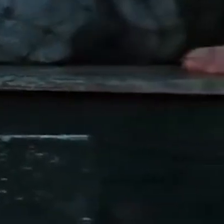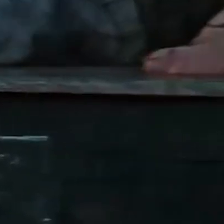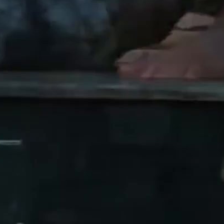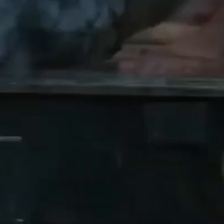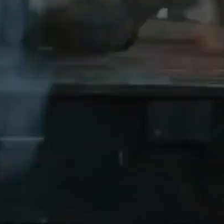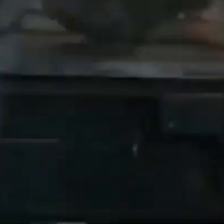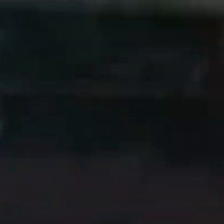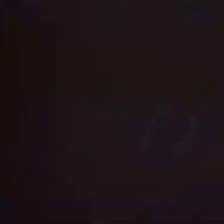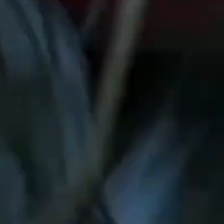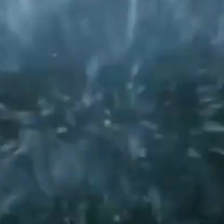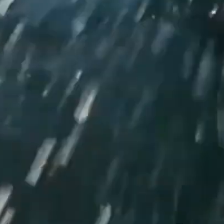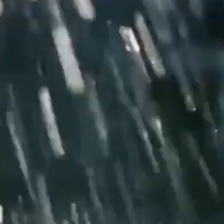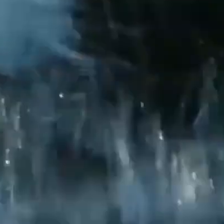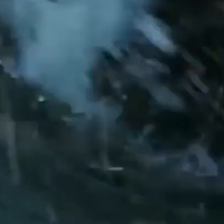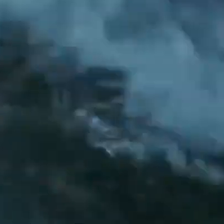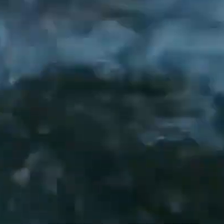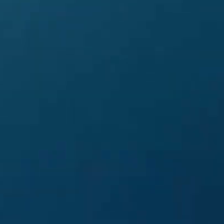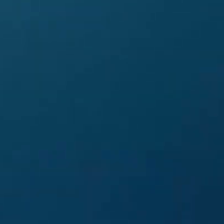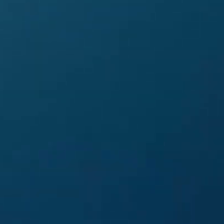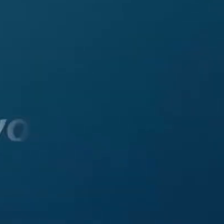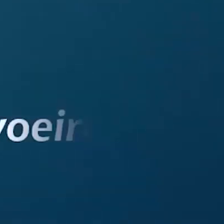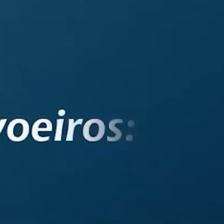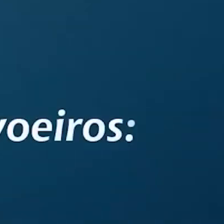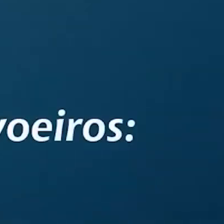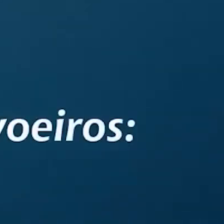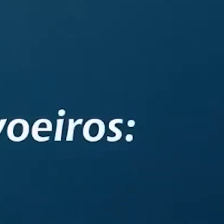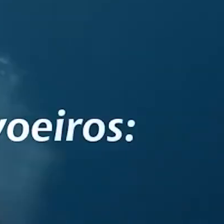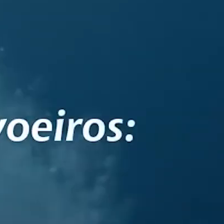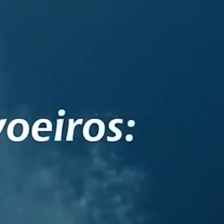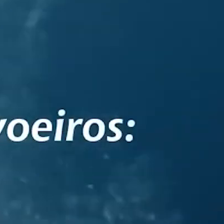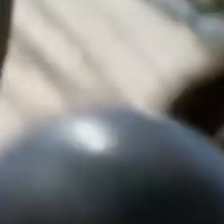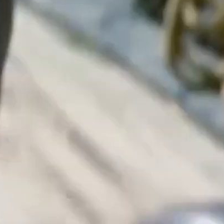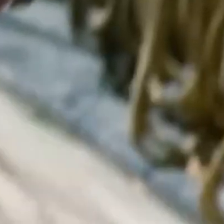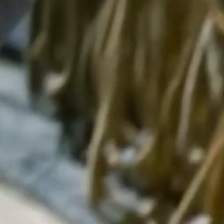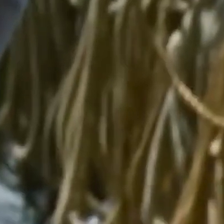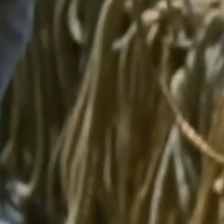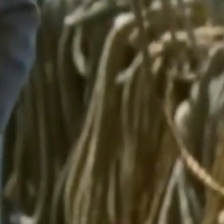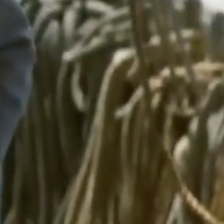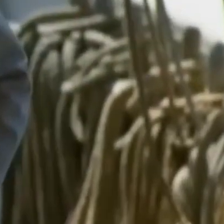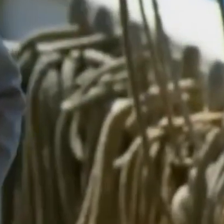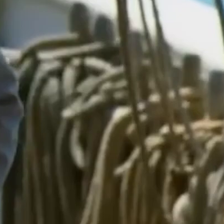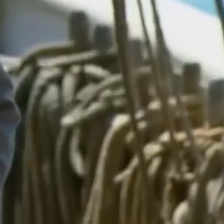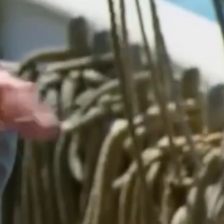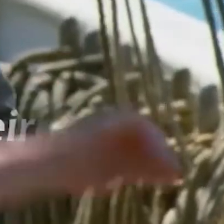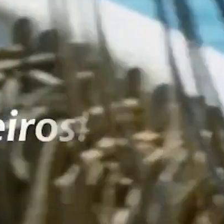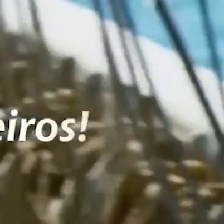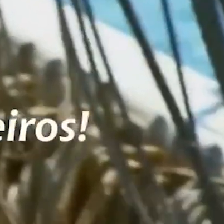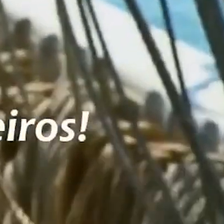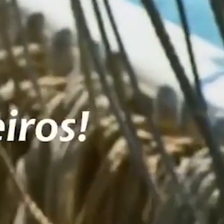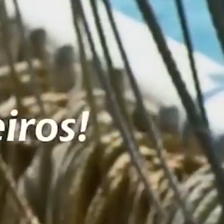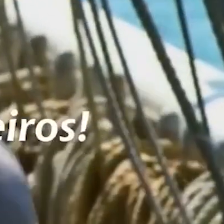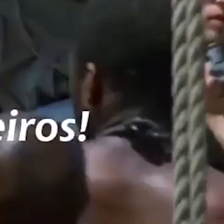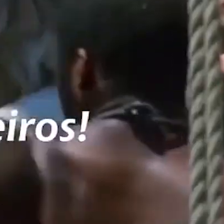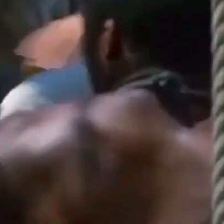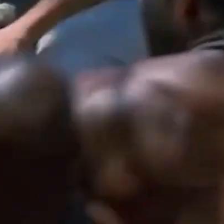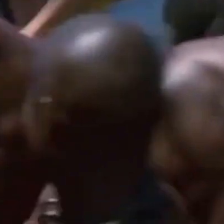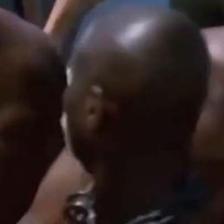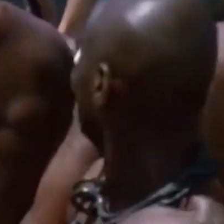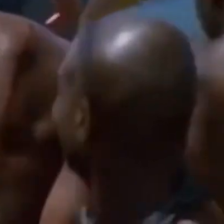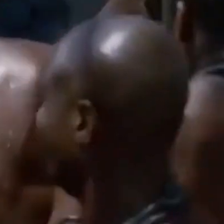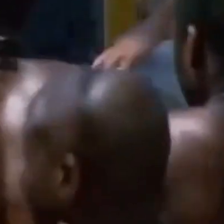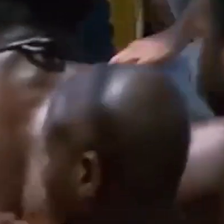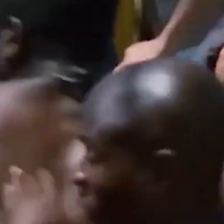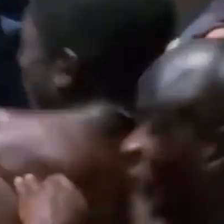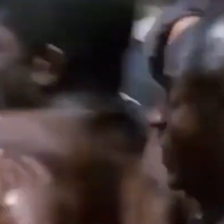desdobra tão puro sobre o mar, diz do fumo entre os densos nevoeiros: vibrai rijo, chicote, marinheiros,